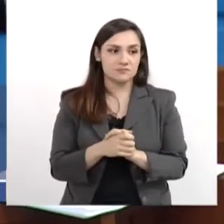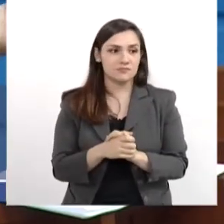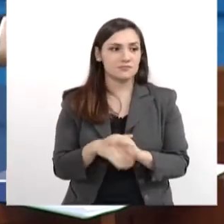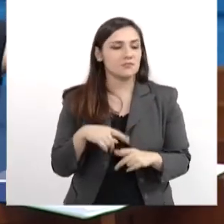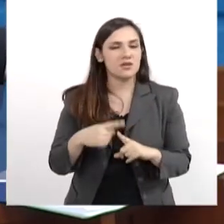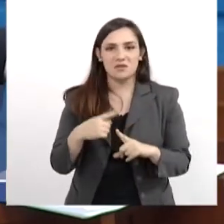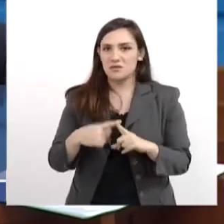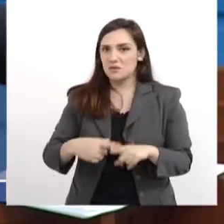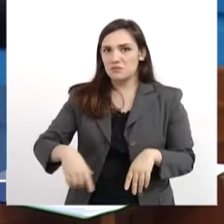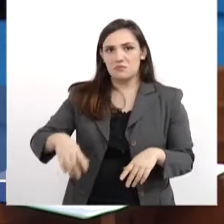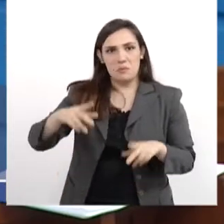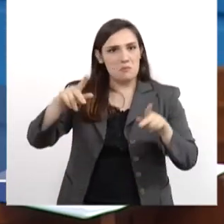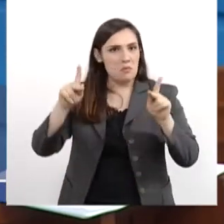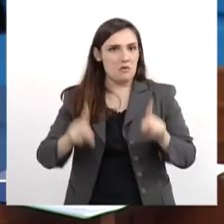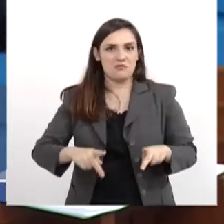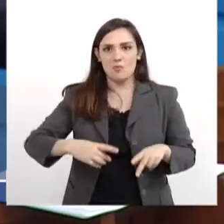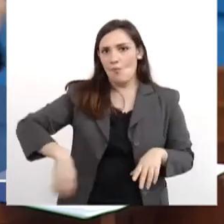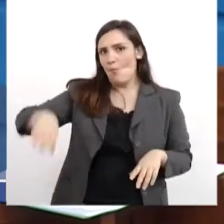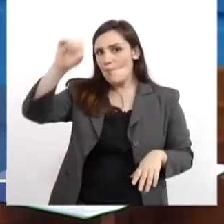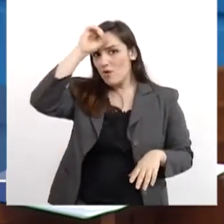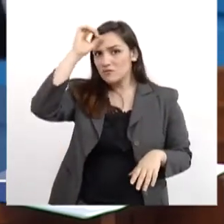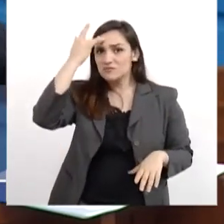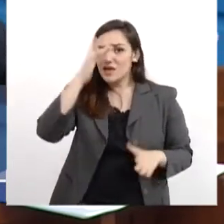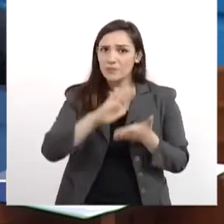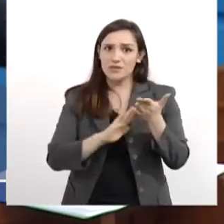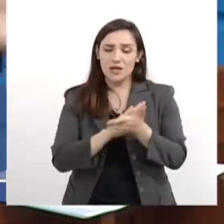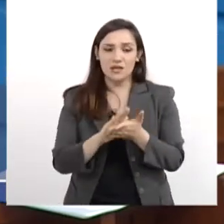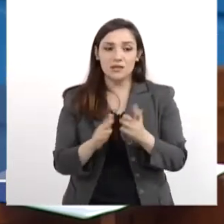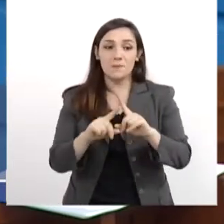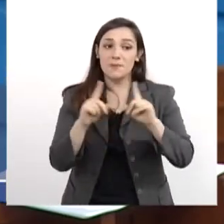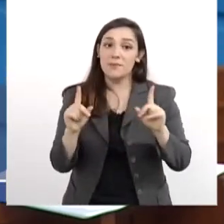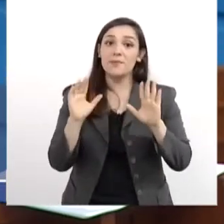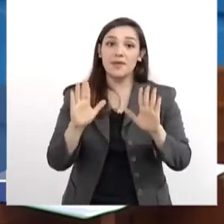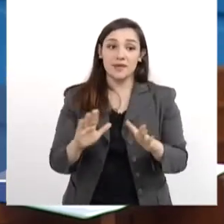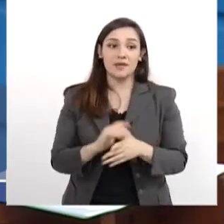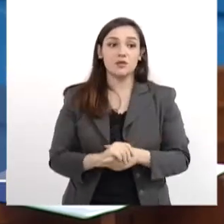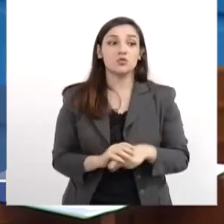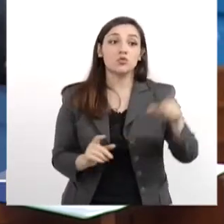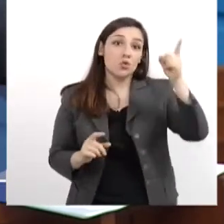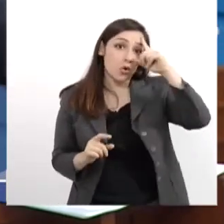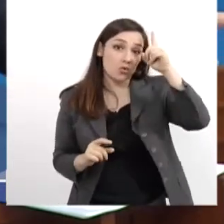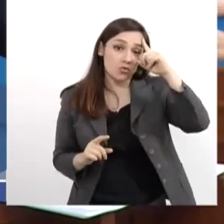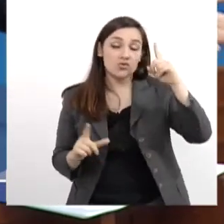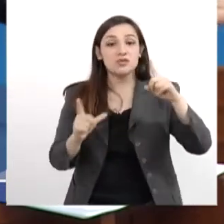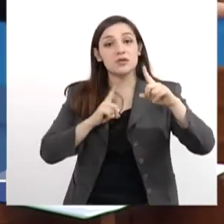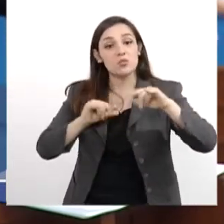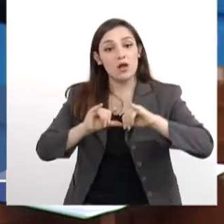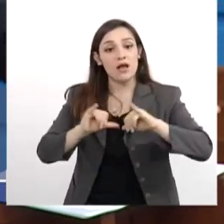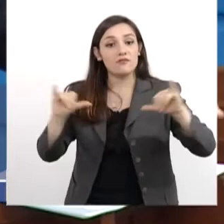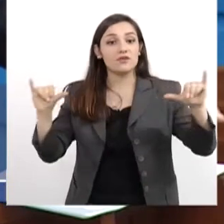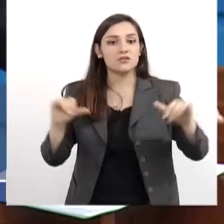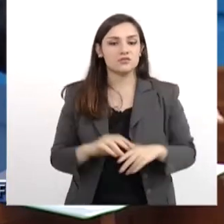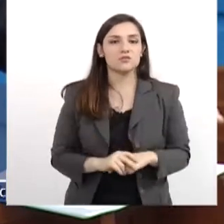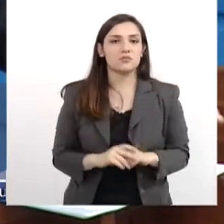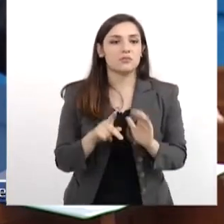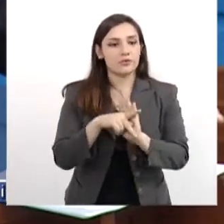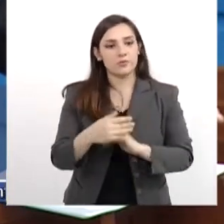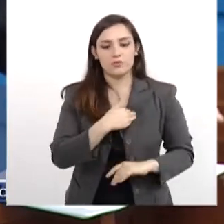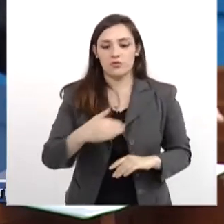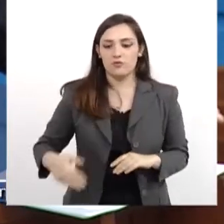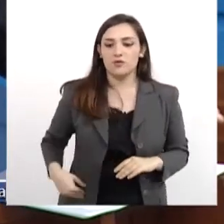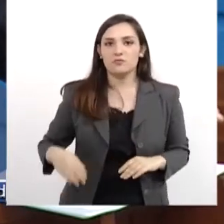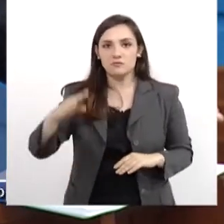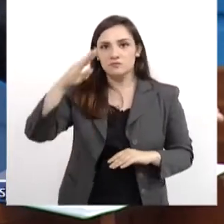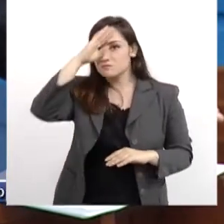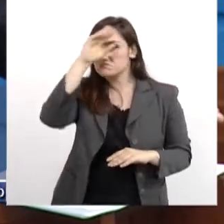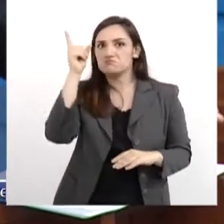muito desinformado, mas todo dia tem uma notícia assim do governo Bolsonaro que